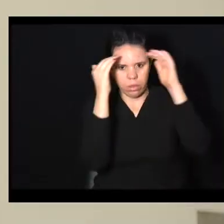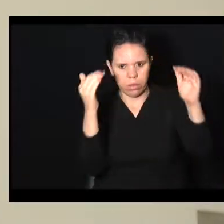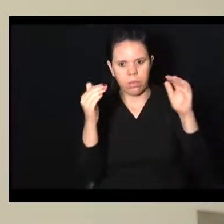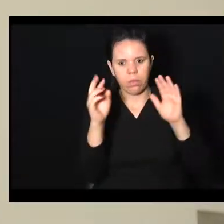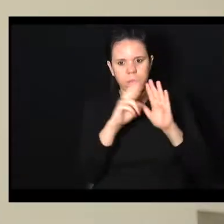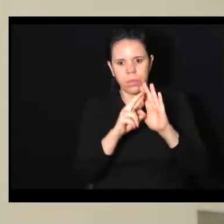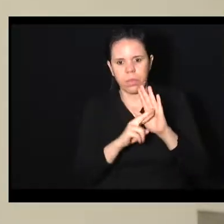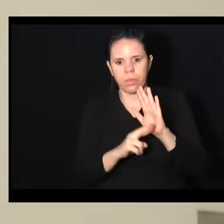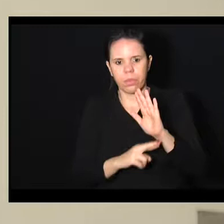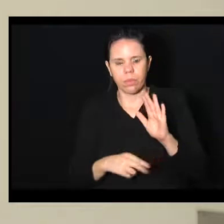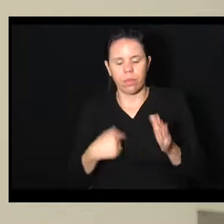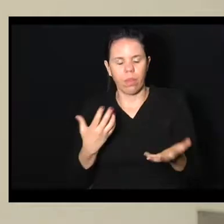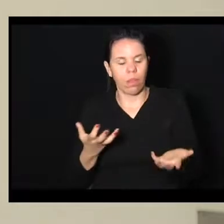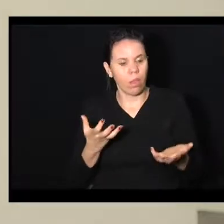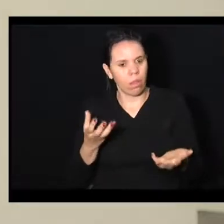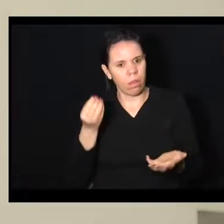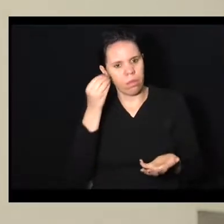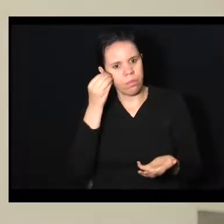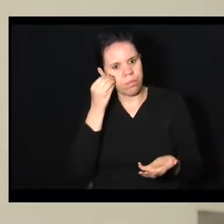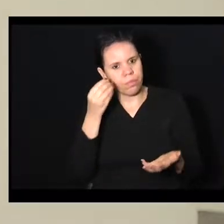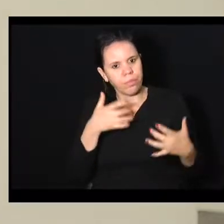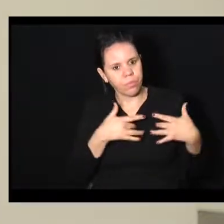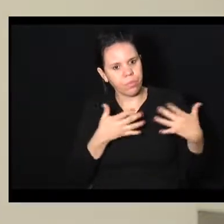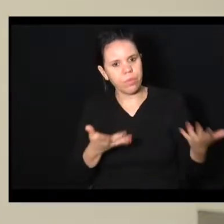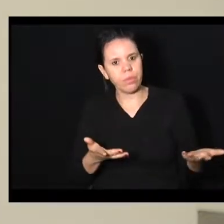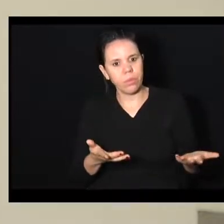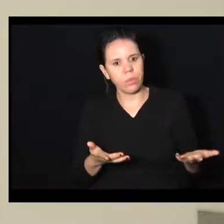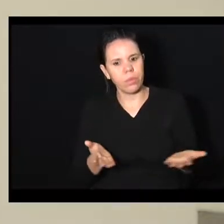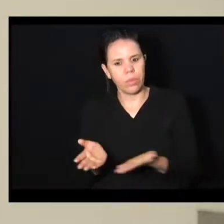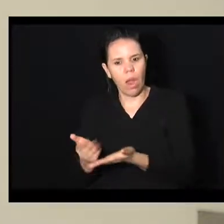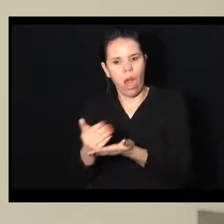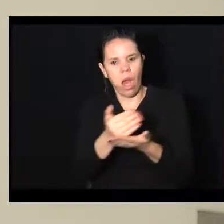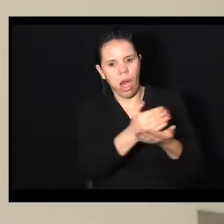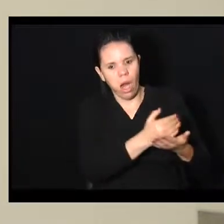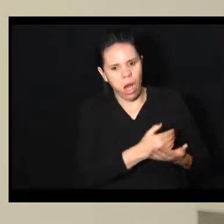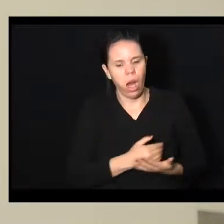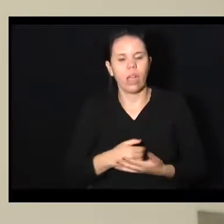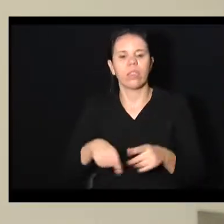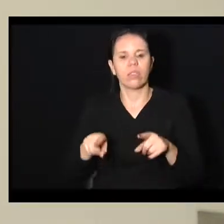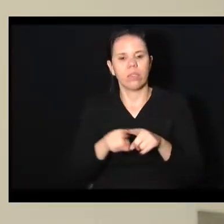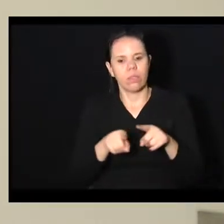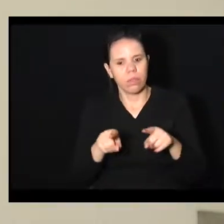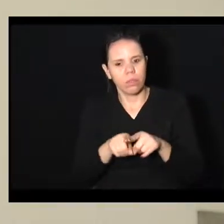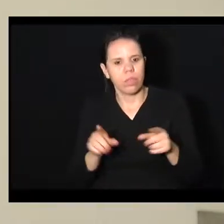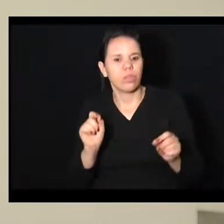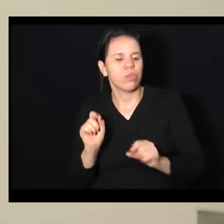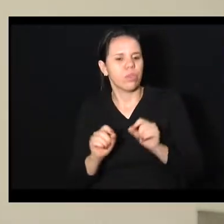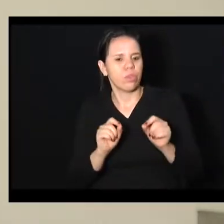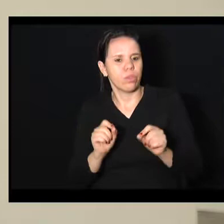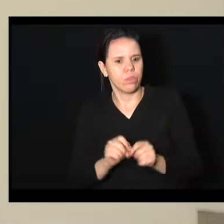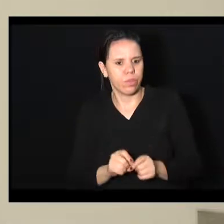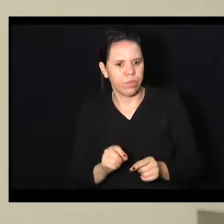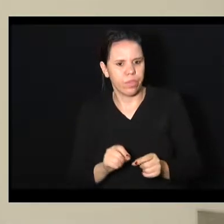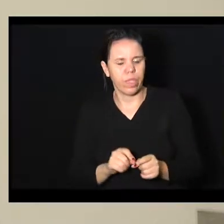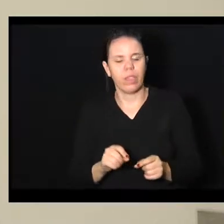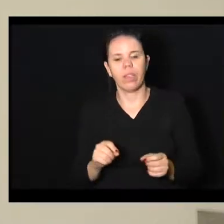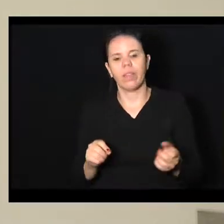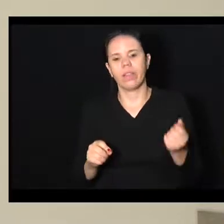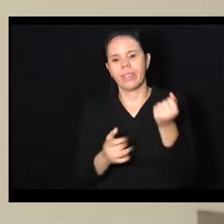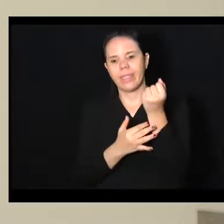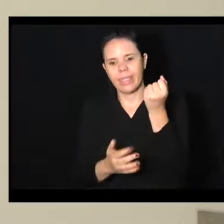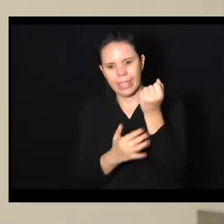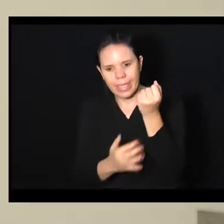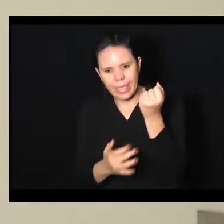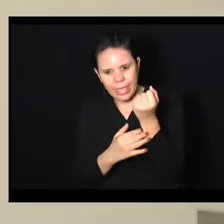ser nossa doadora, o primeiro passo é a coleta de exames de sorologias. Então, a gente coleta HIV, hepatite